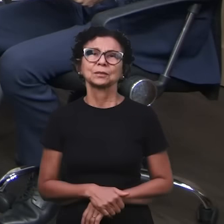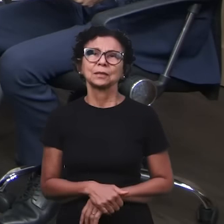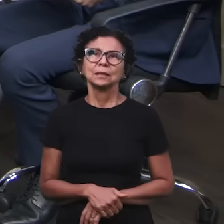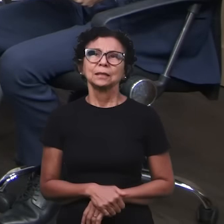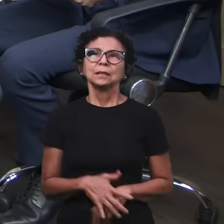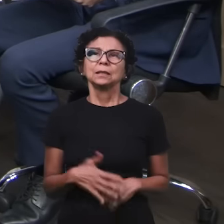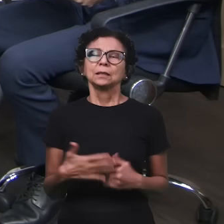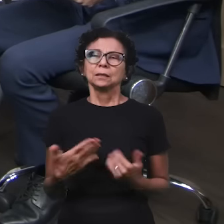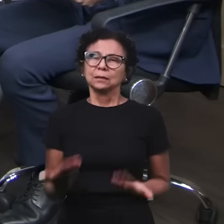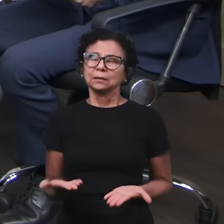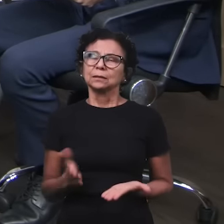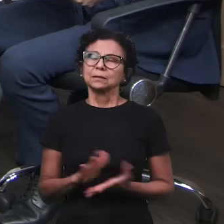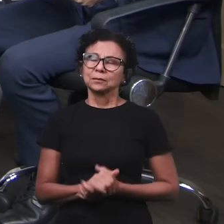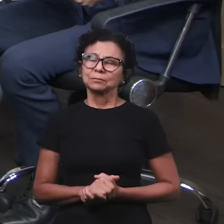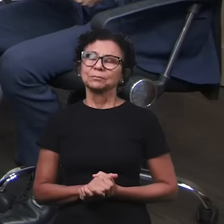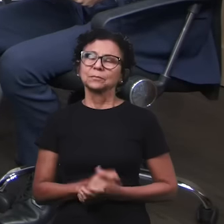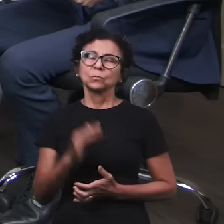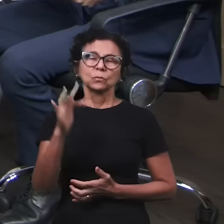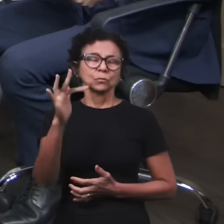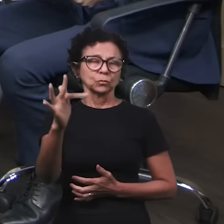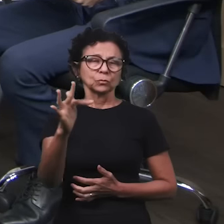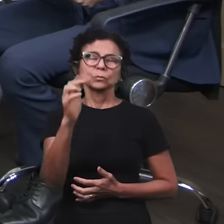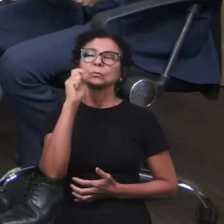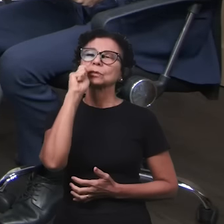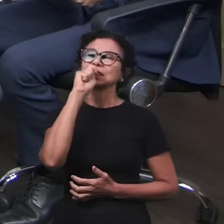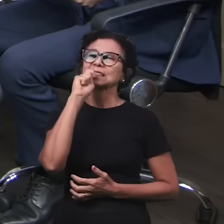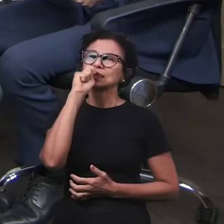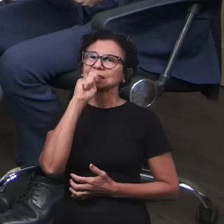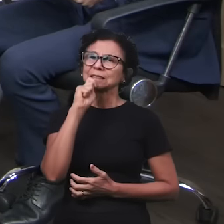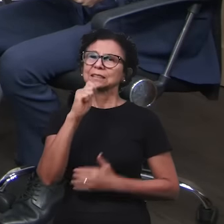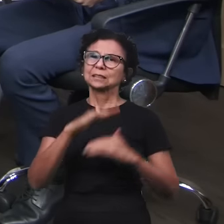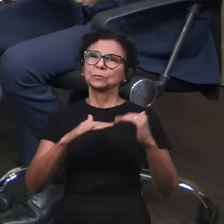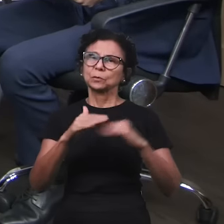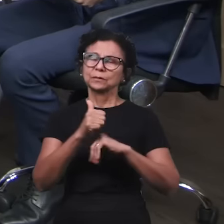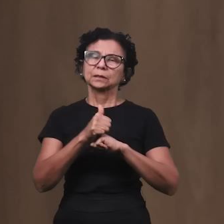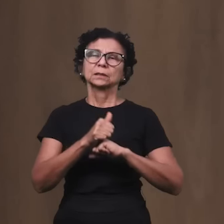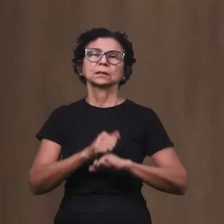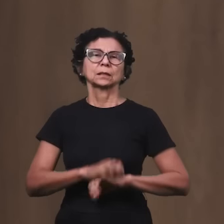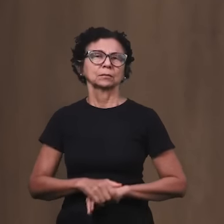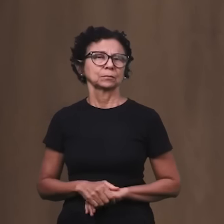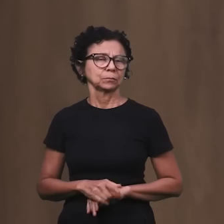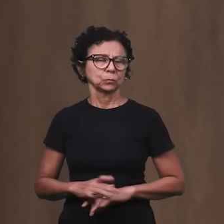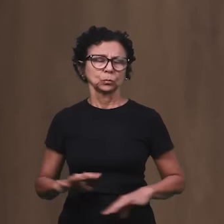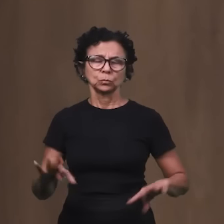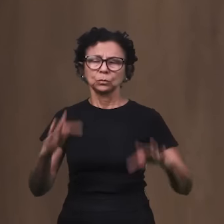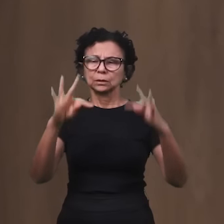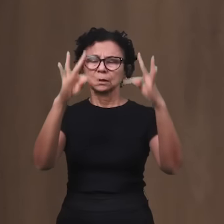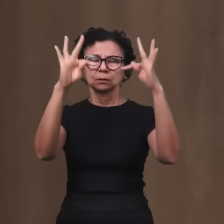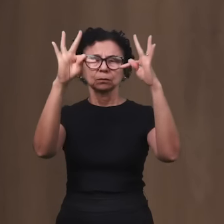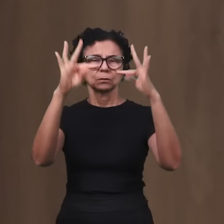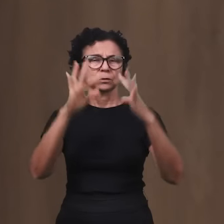odontologia futura. Muita digitalização, muita tecnologia, muita